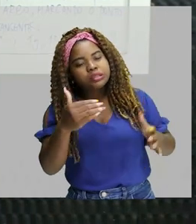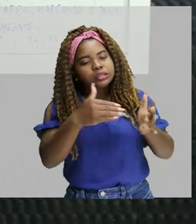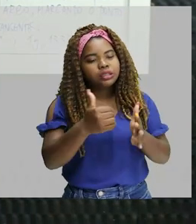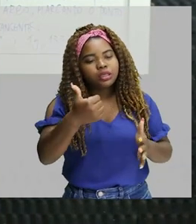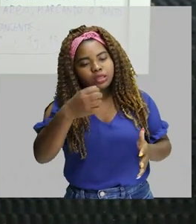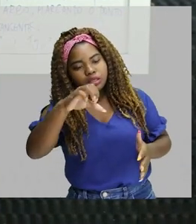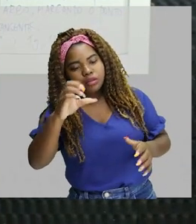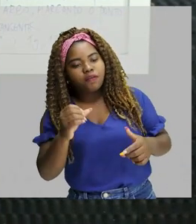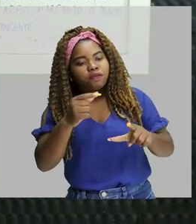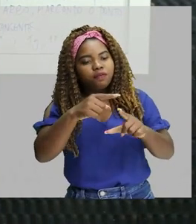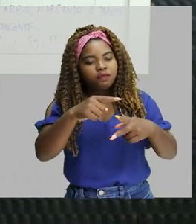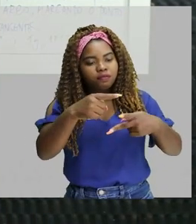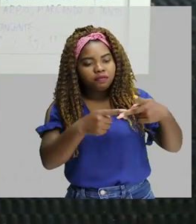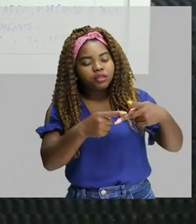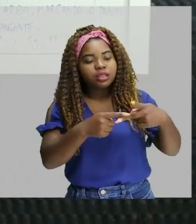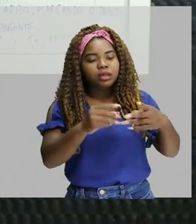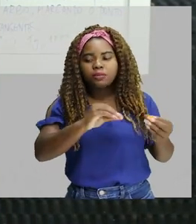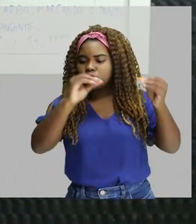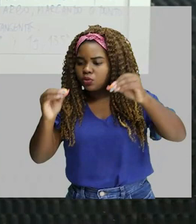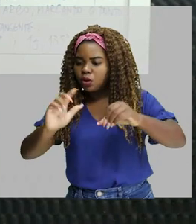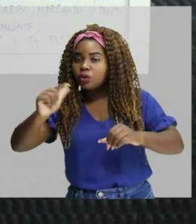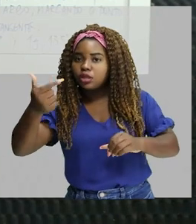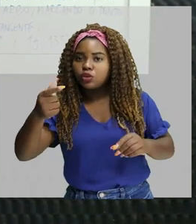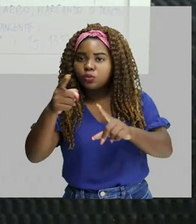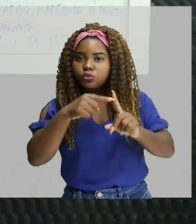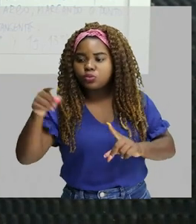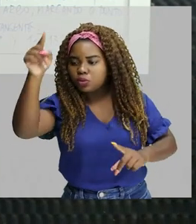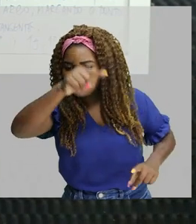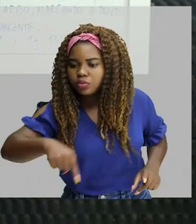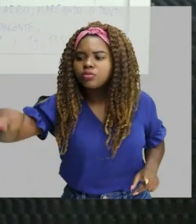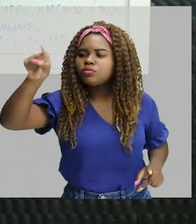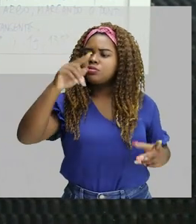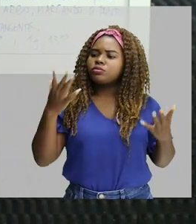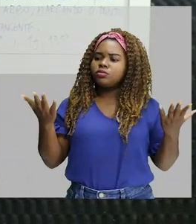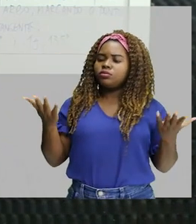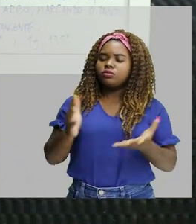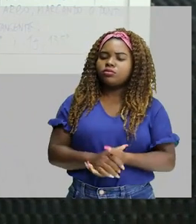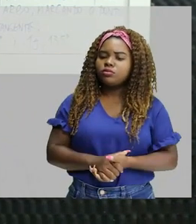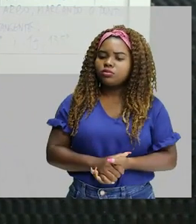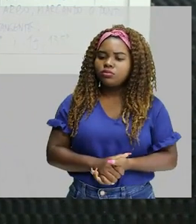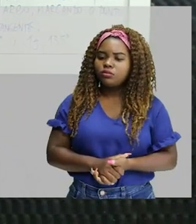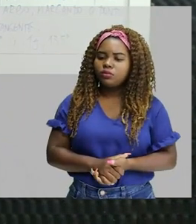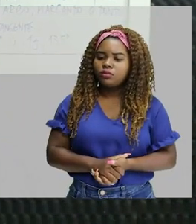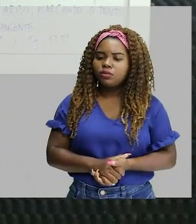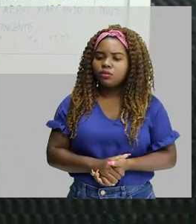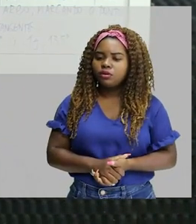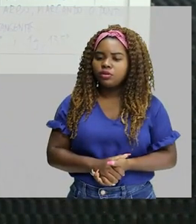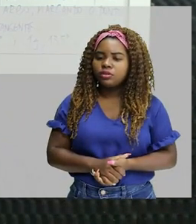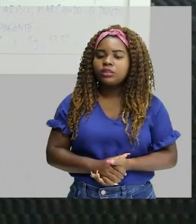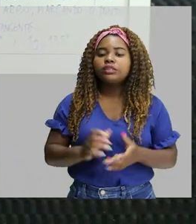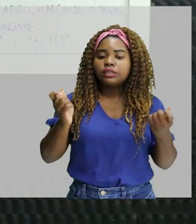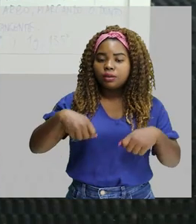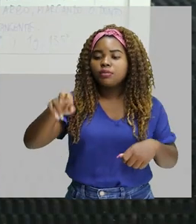momento que você traz esse conceito para uma circunferência aí você aumenta o leque de possibilidades e e você